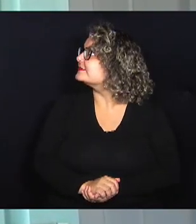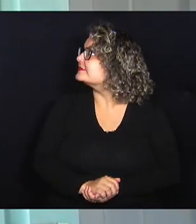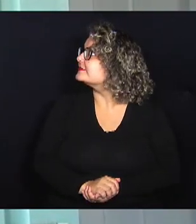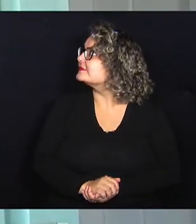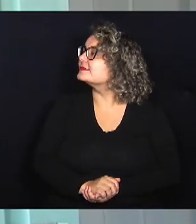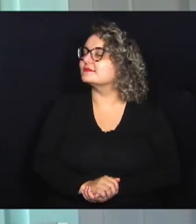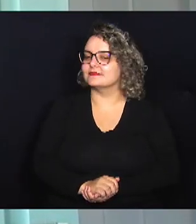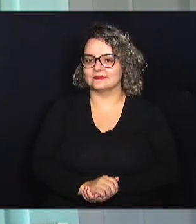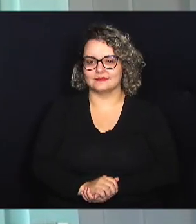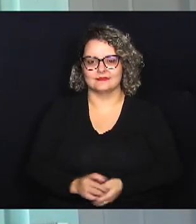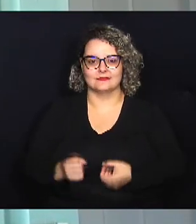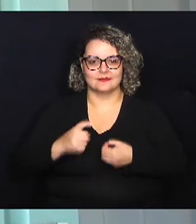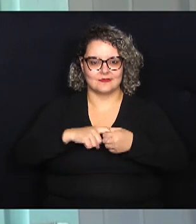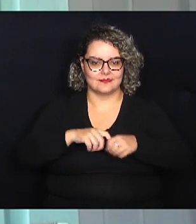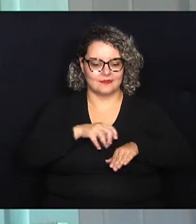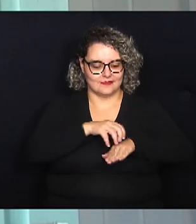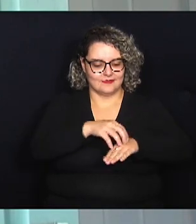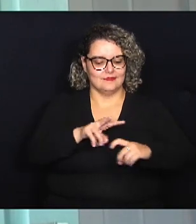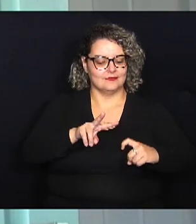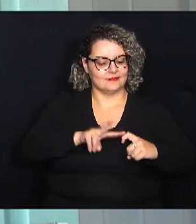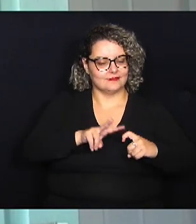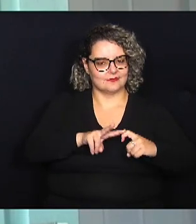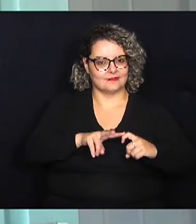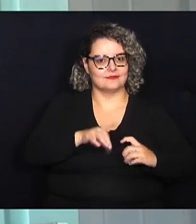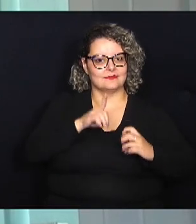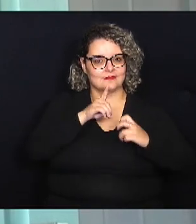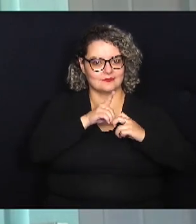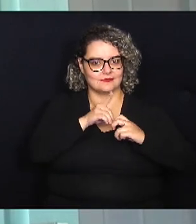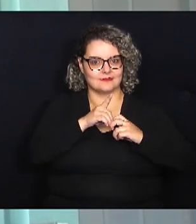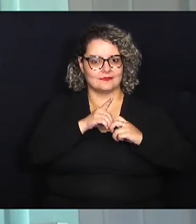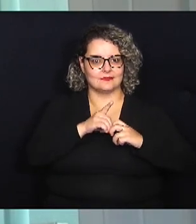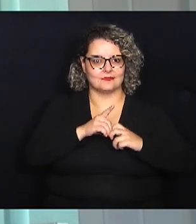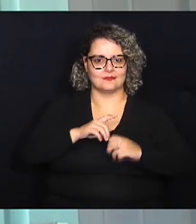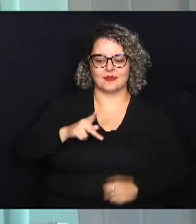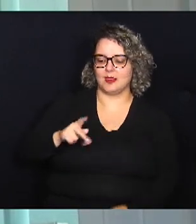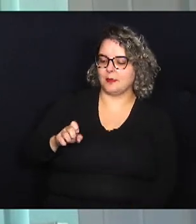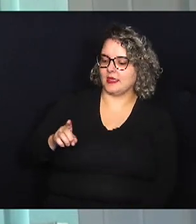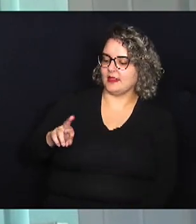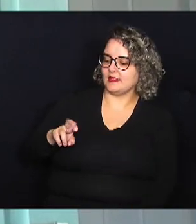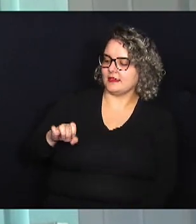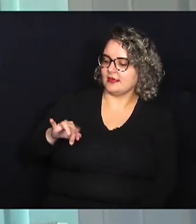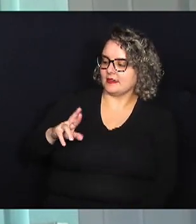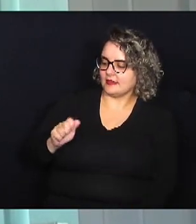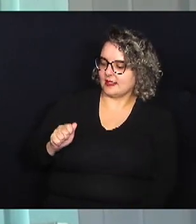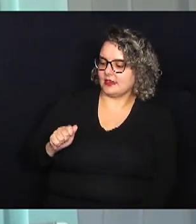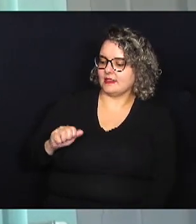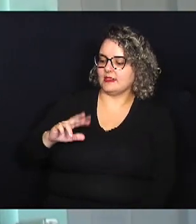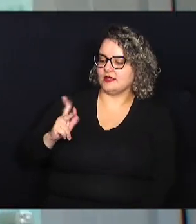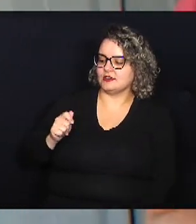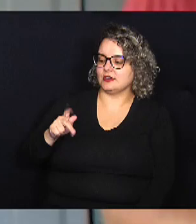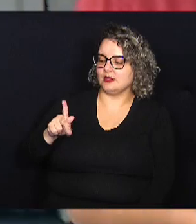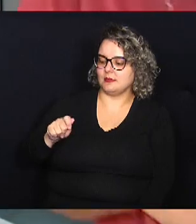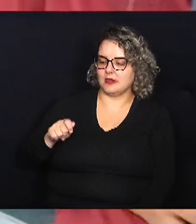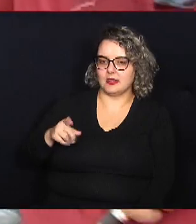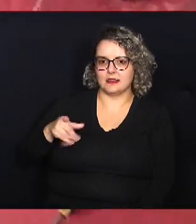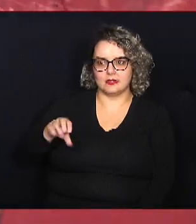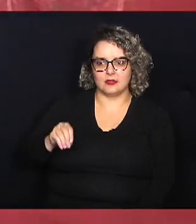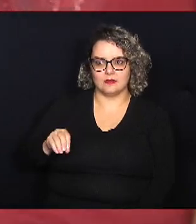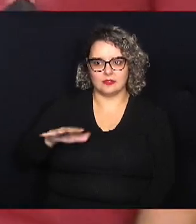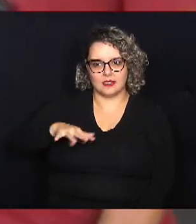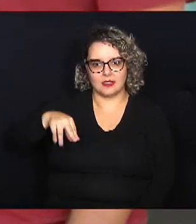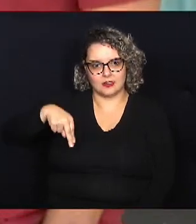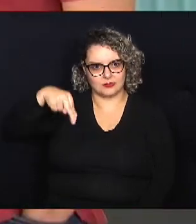Voltamos aqui do consultório veterinário móvel que está instalado no Jardim, na Pedreira do Chapadão, né, aqui no Jardim Chapadão, na região norte de Campinas. E eu estou com o Rodrigo